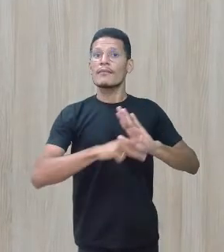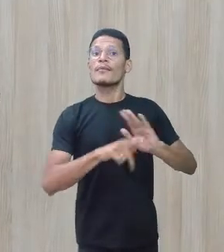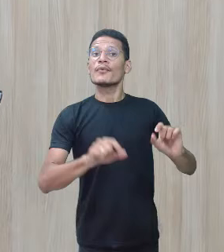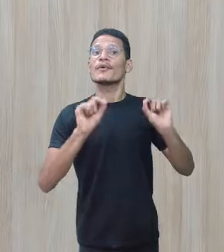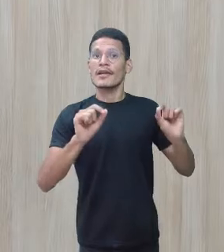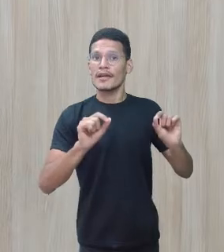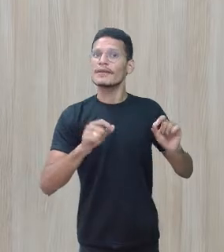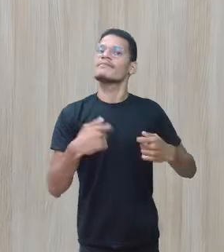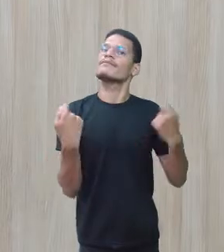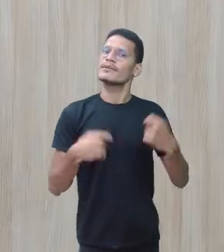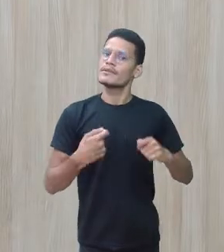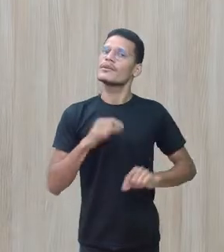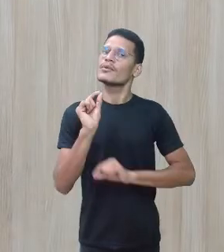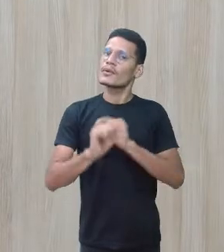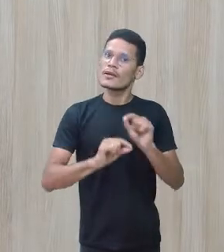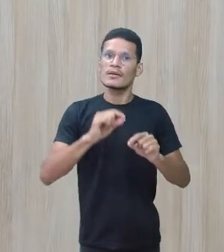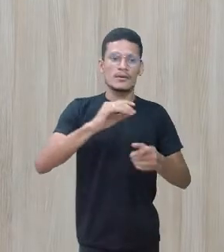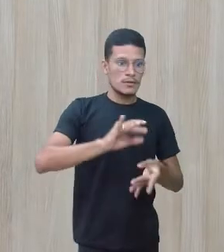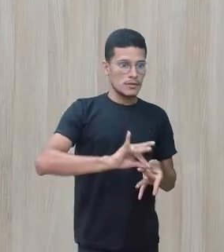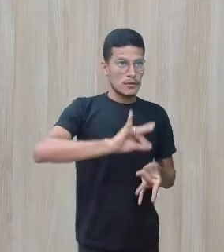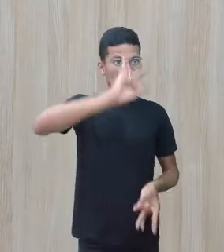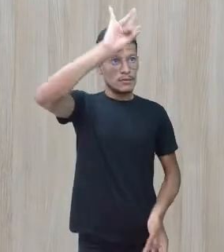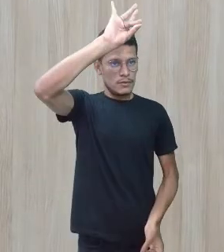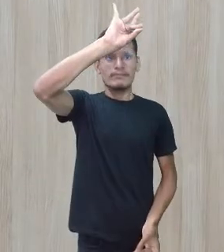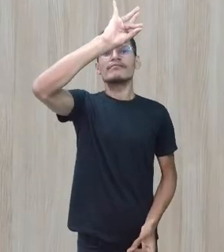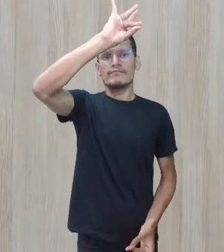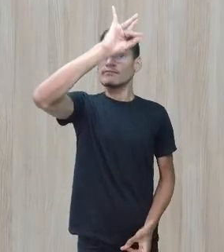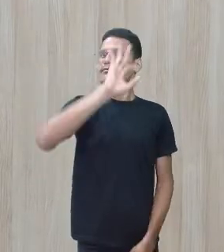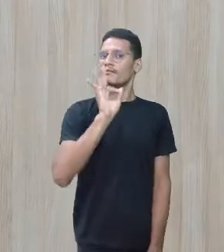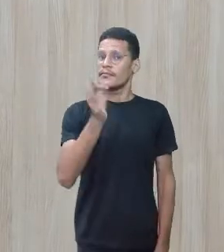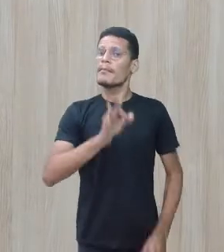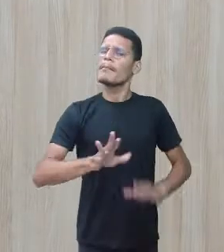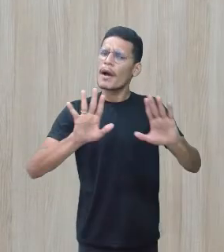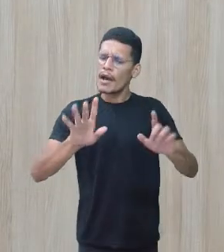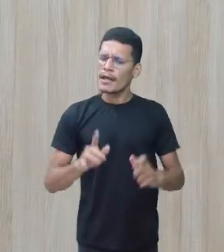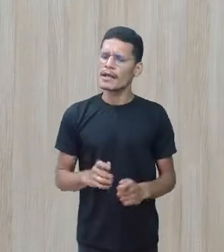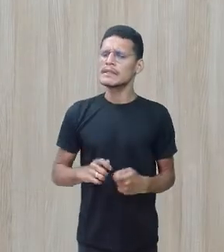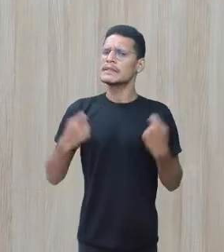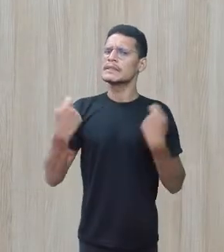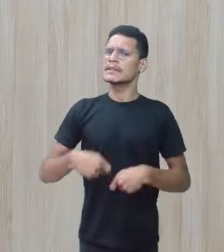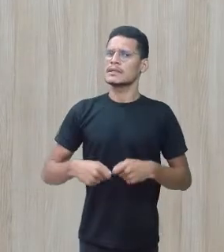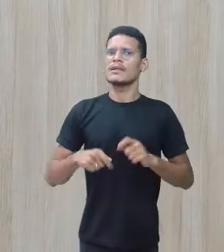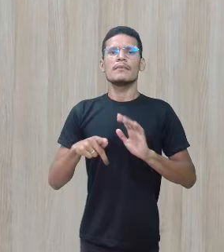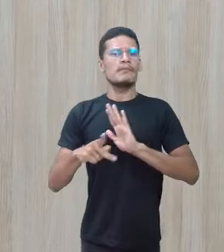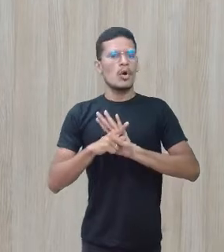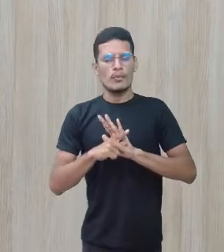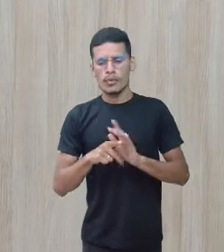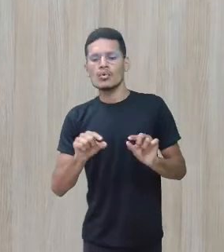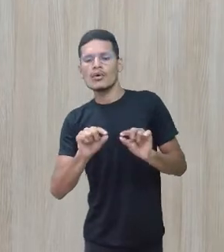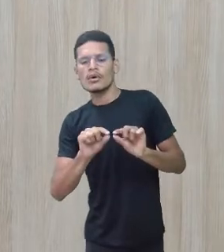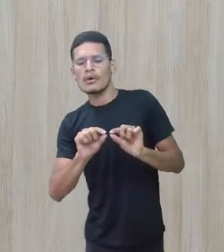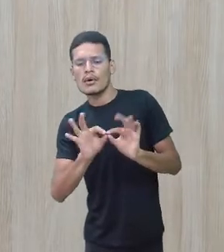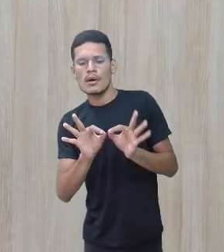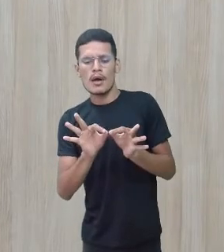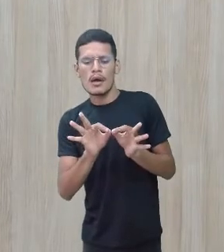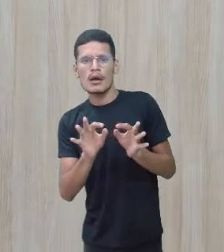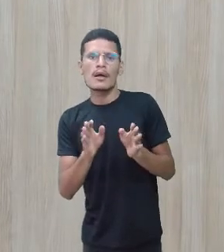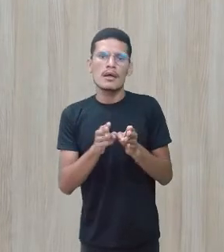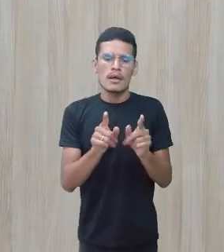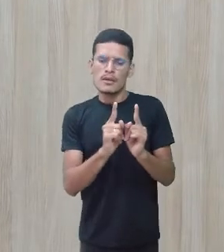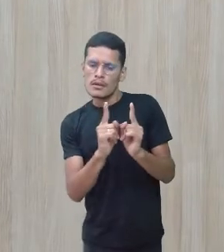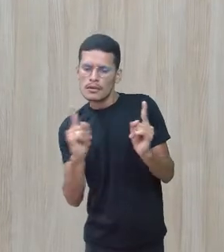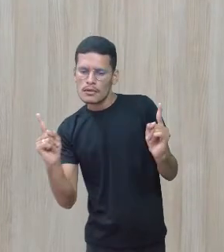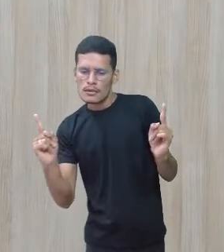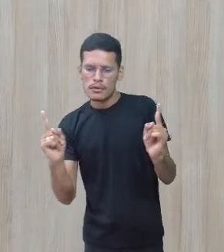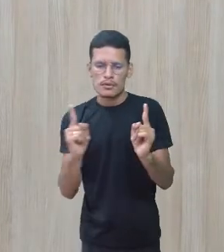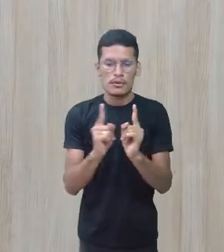do tamanho da pessoa. Então, a gente começa a perceber que essa necessidade de ampliar ou de reduzir vem de acordo com a conveniência. E